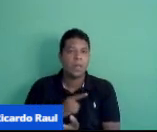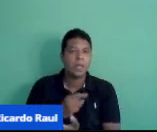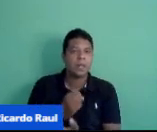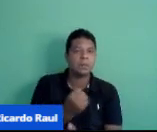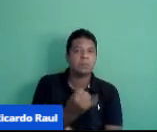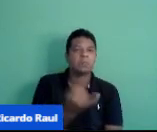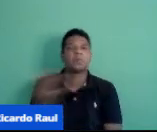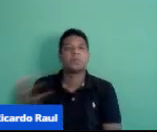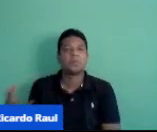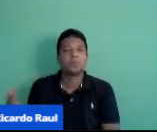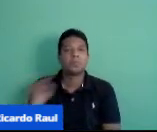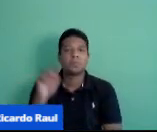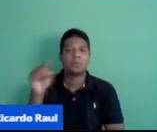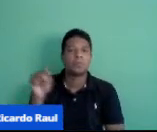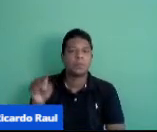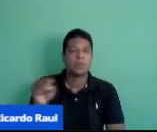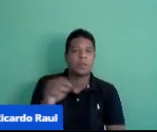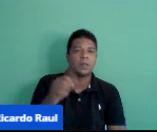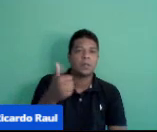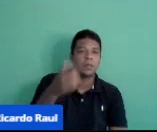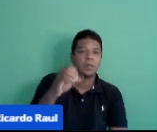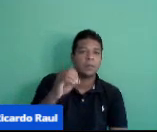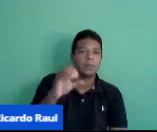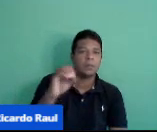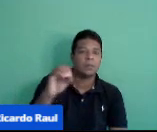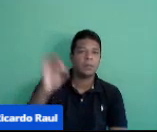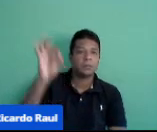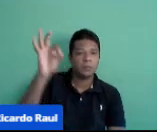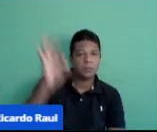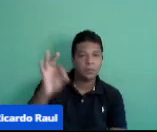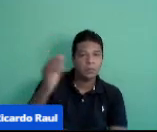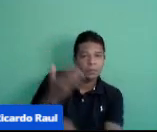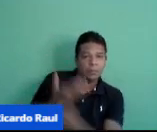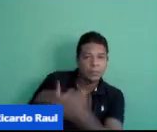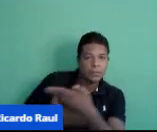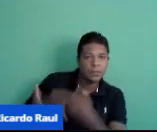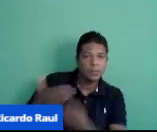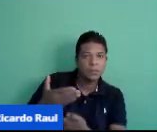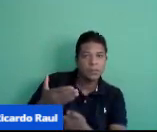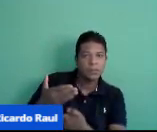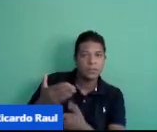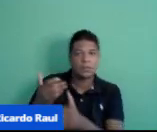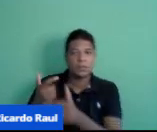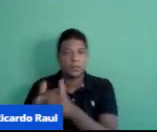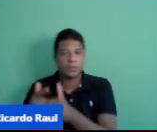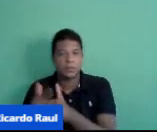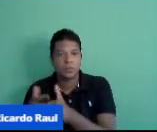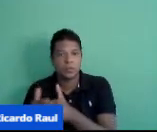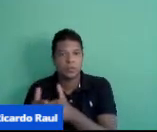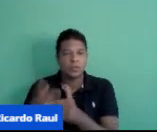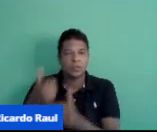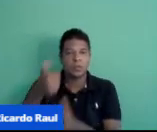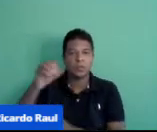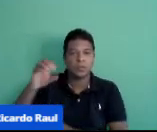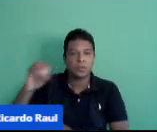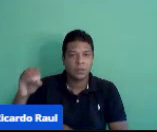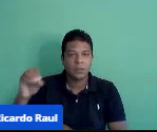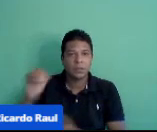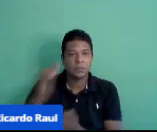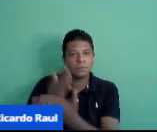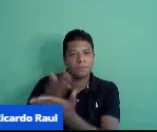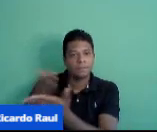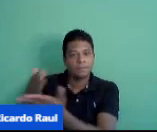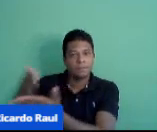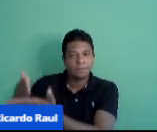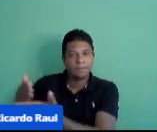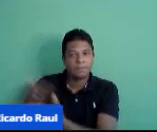né? 100% dos alunos é tanto. E aí você trabalhar as relações de divisão ali, né? Olha, você dividir em 100 partes aqui, esse valor. Eu